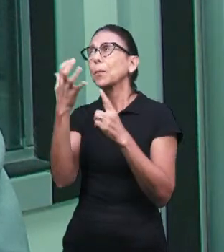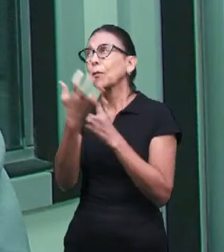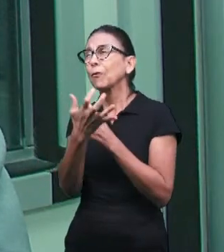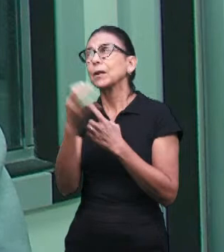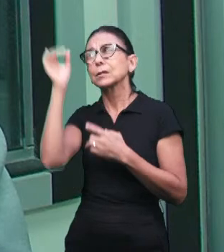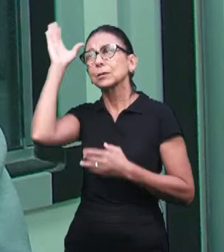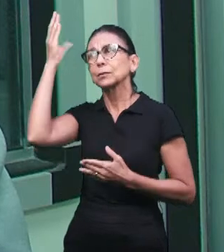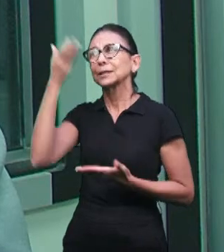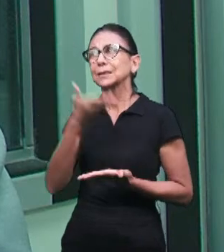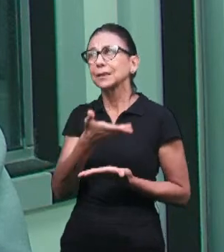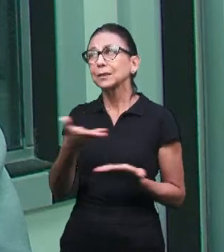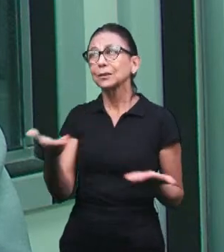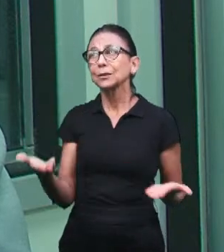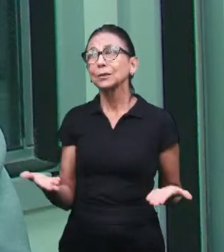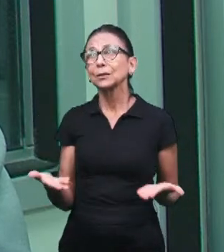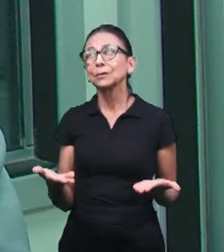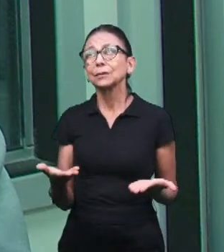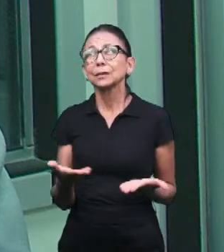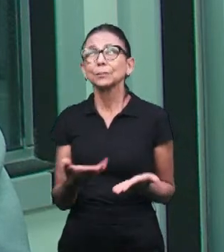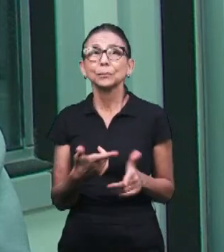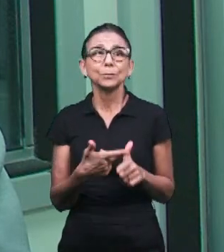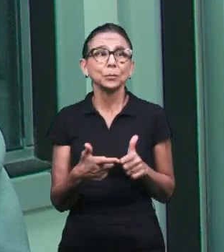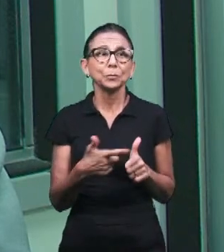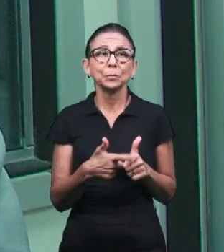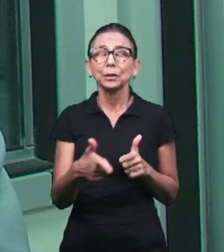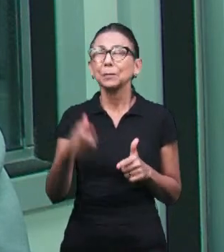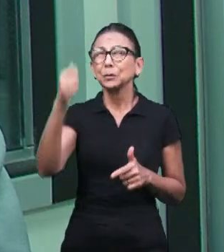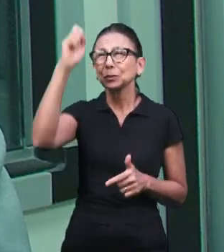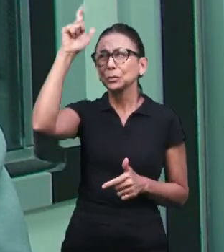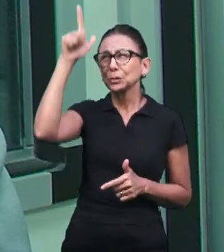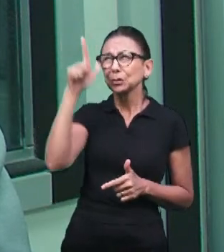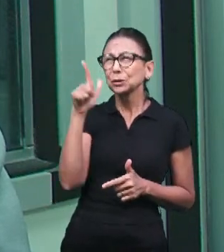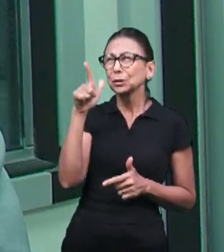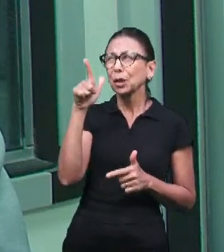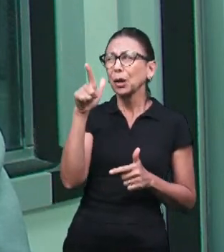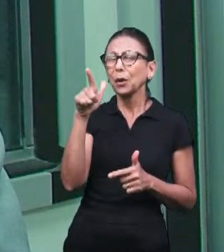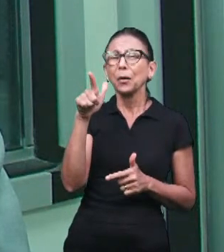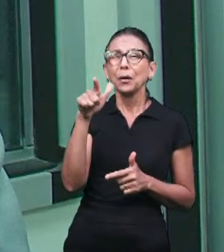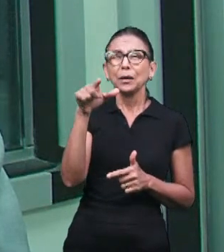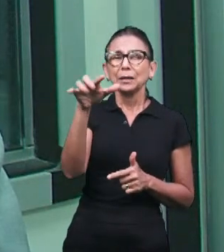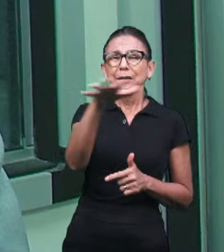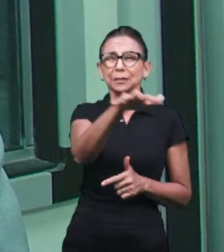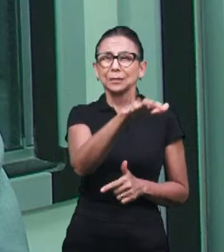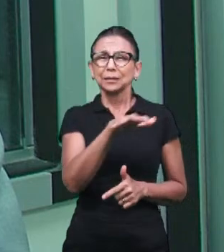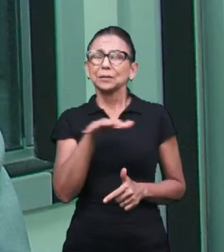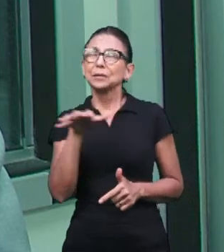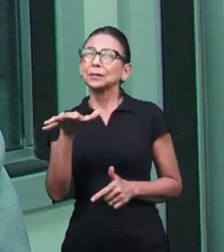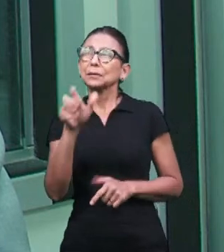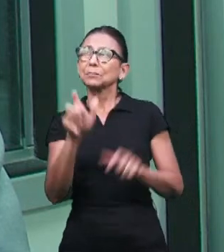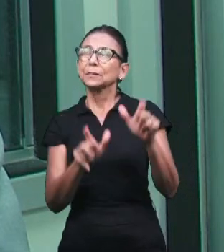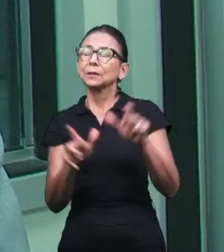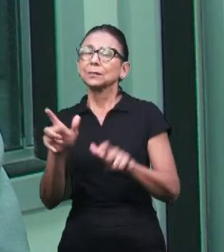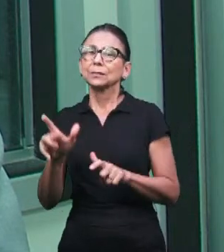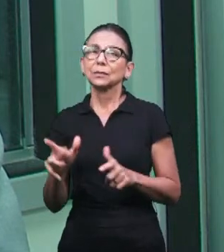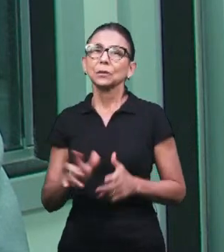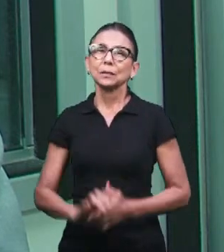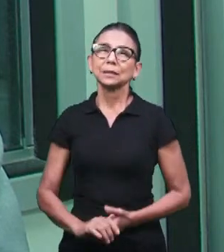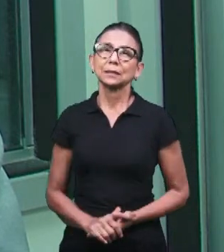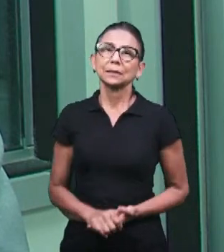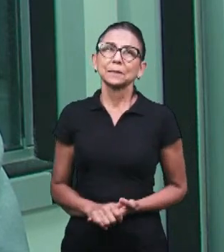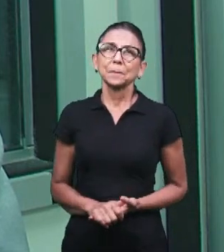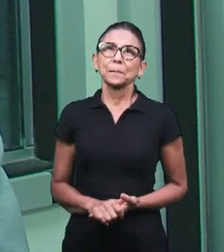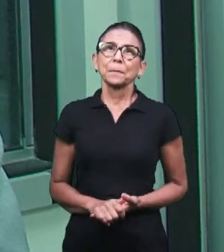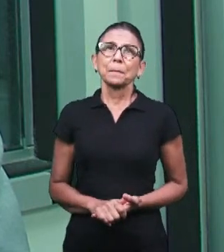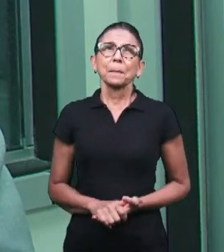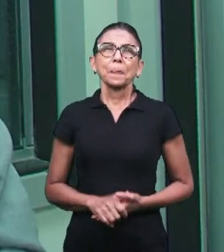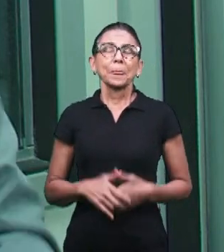problema invisível que a gente estava tendo do que de desorganização logística. Eu sei que as provas estão